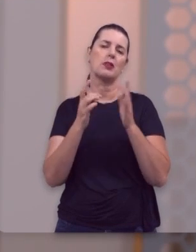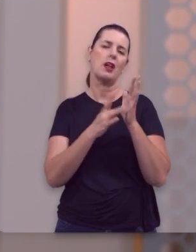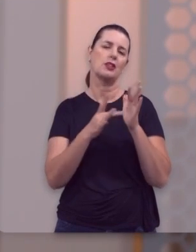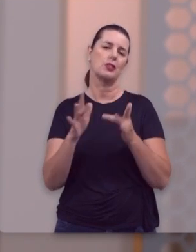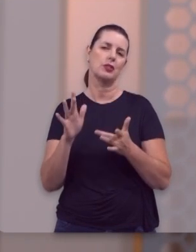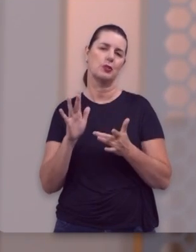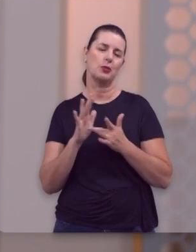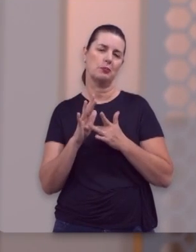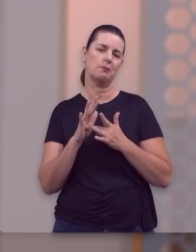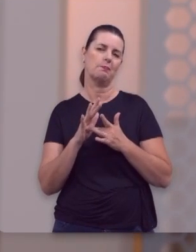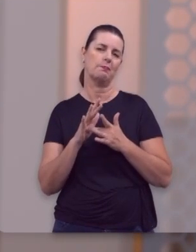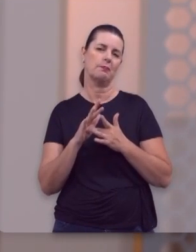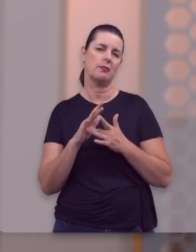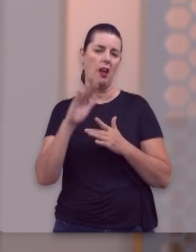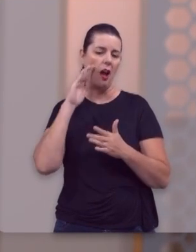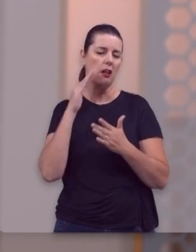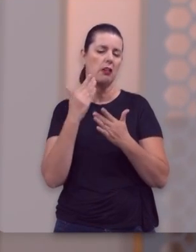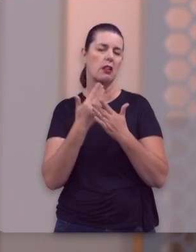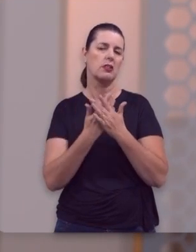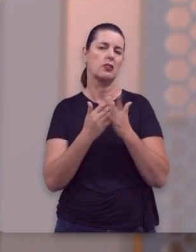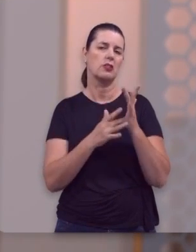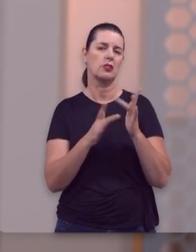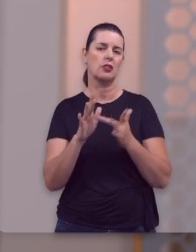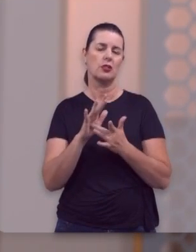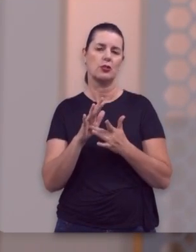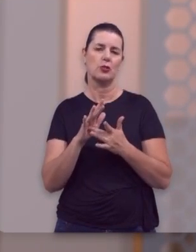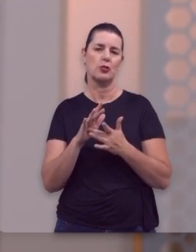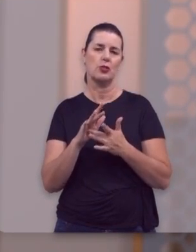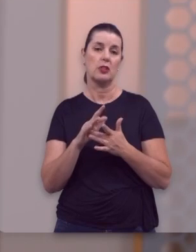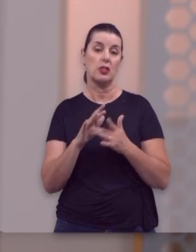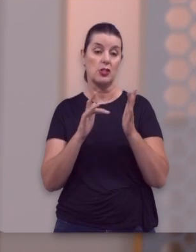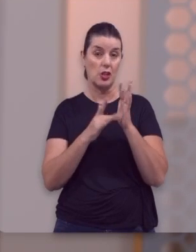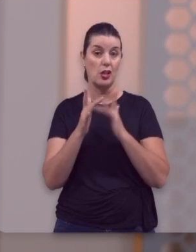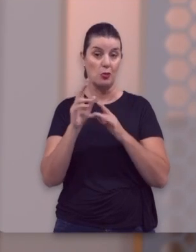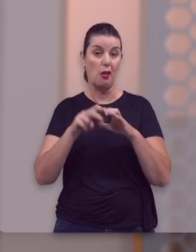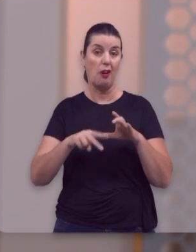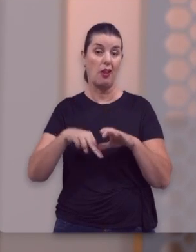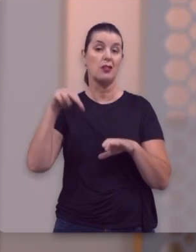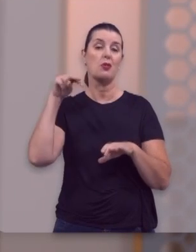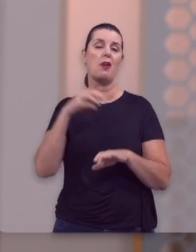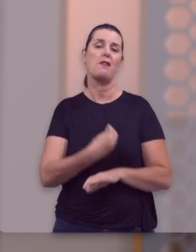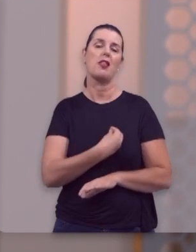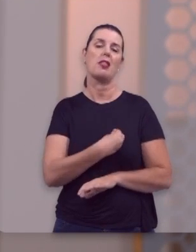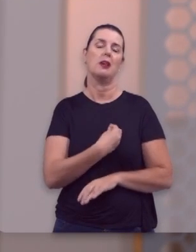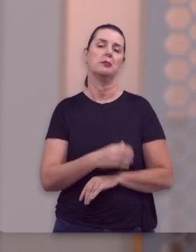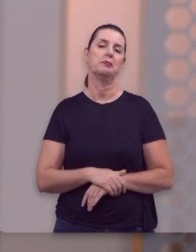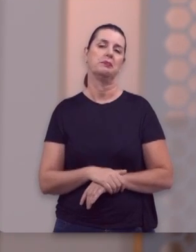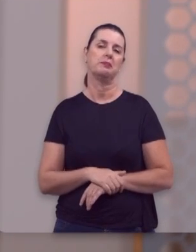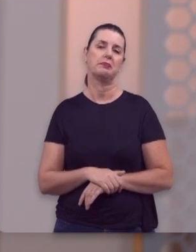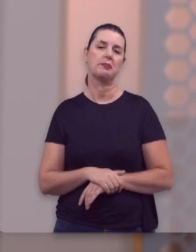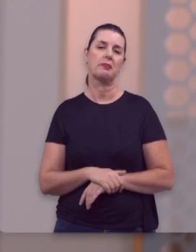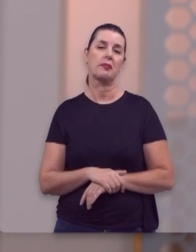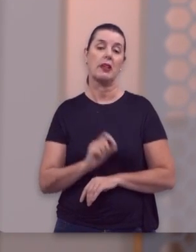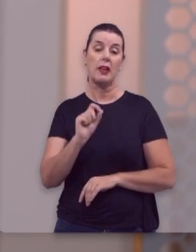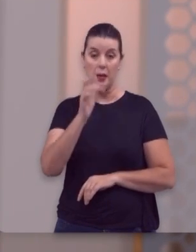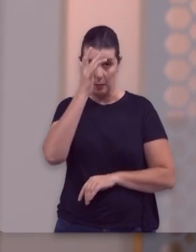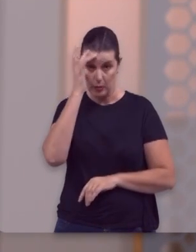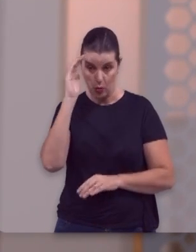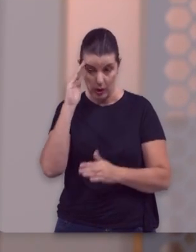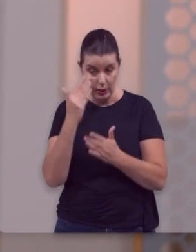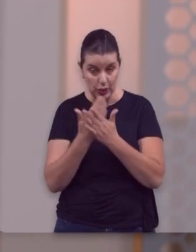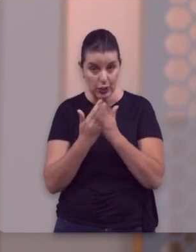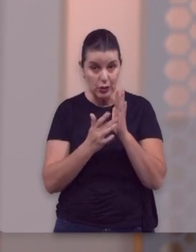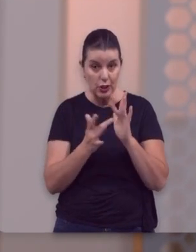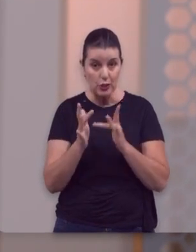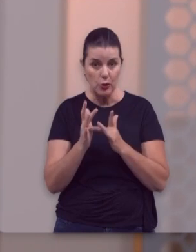Deus. Creia no Senhor Jesus. Ele é a ressurreição e a vida. Aquele que crê